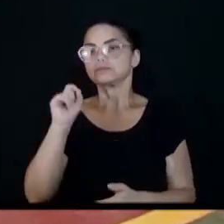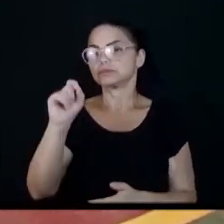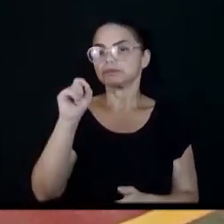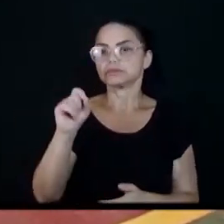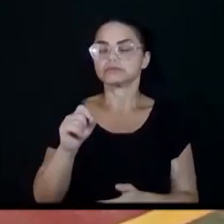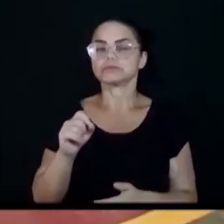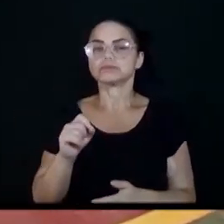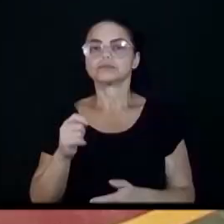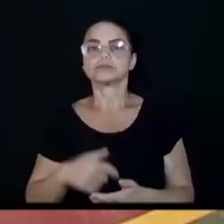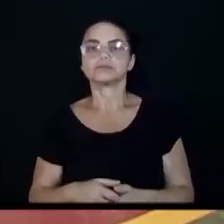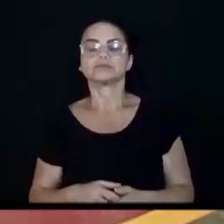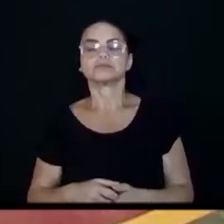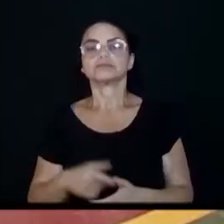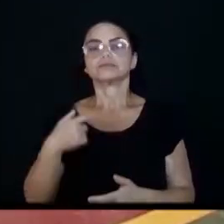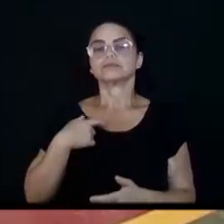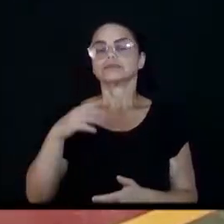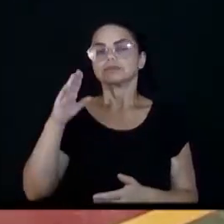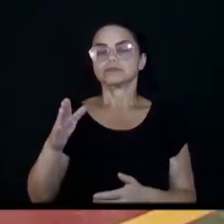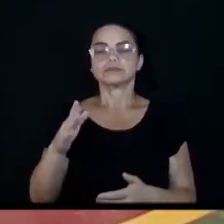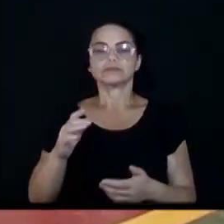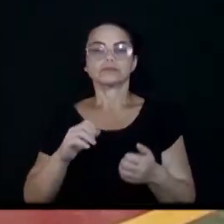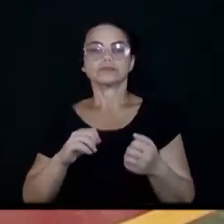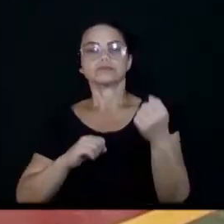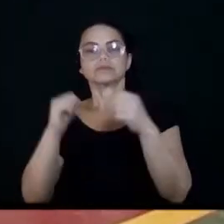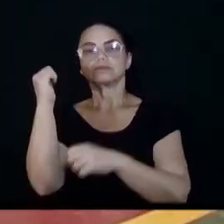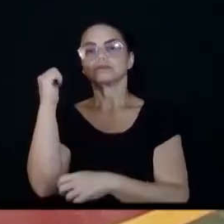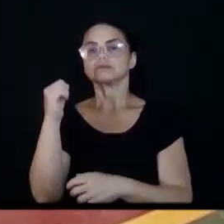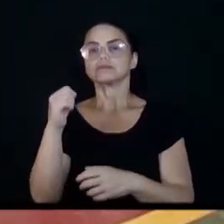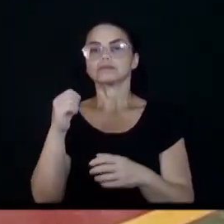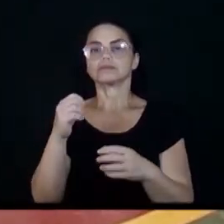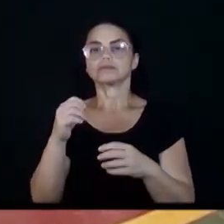né, principal desse ano, formar